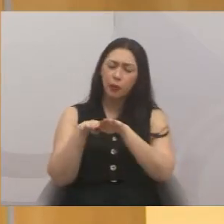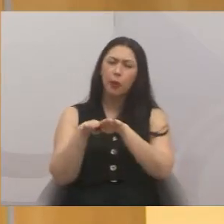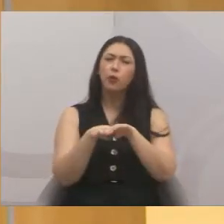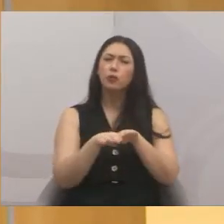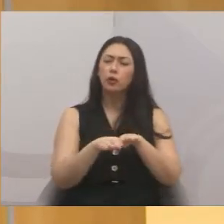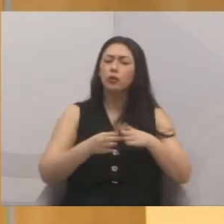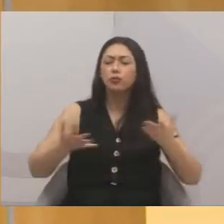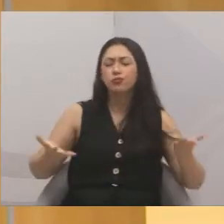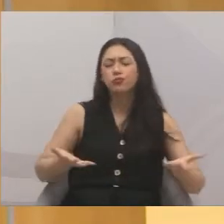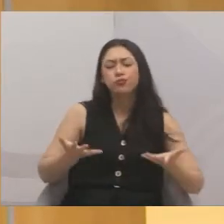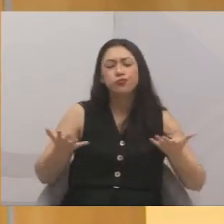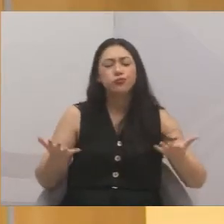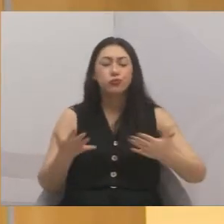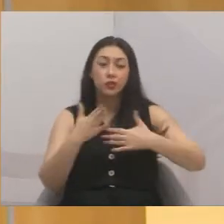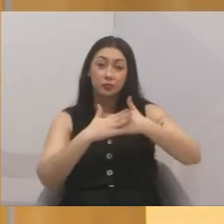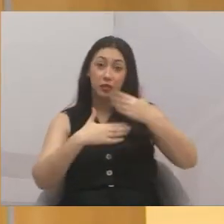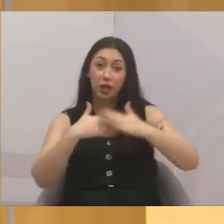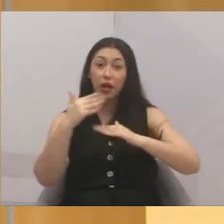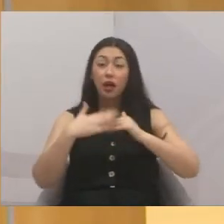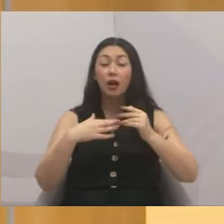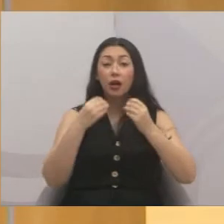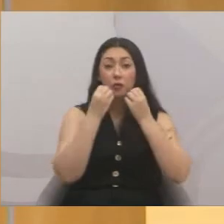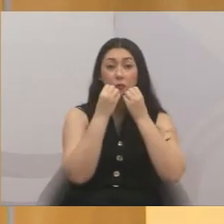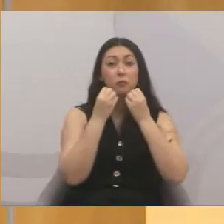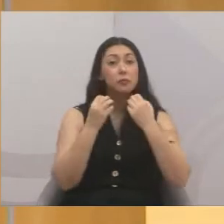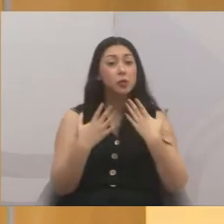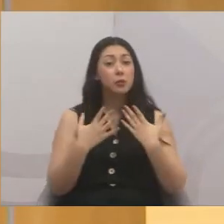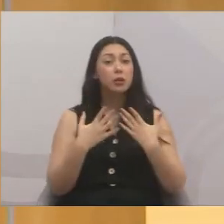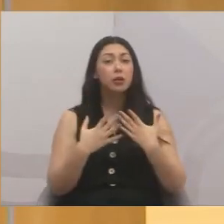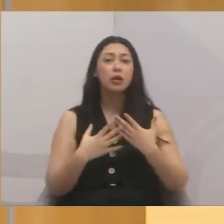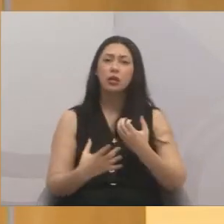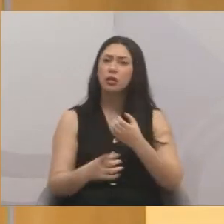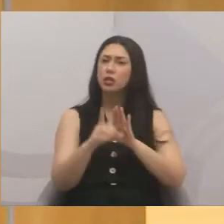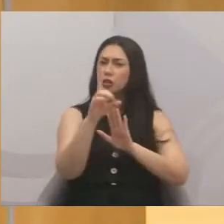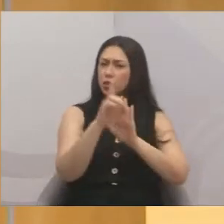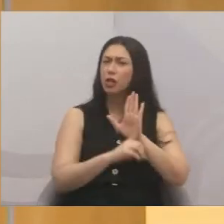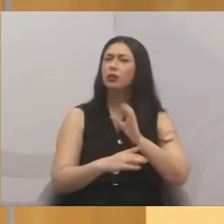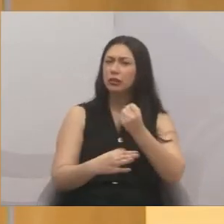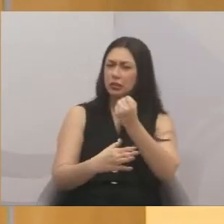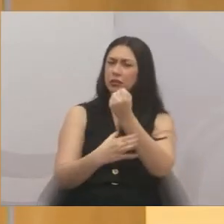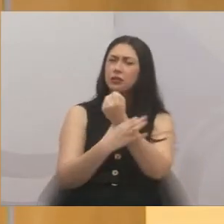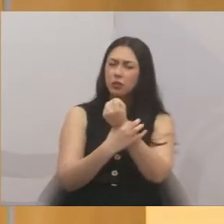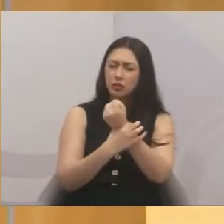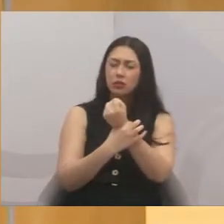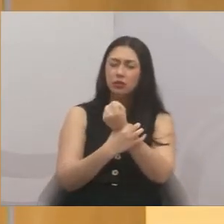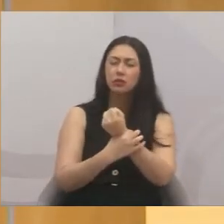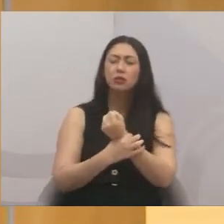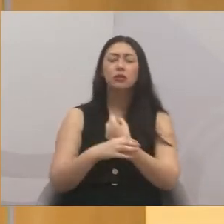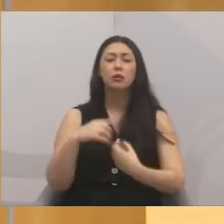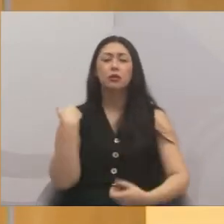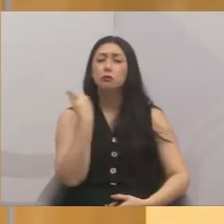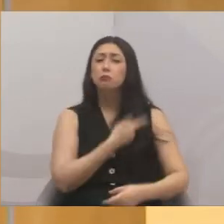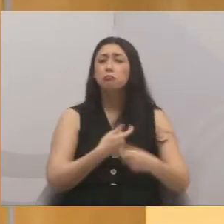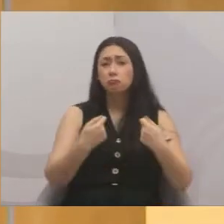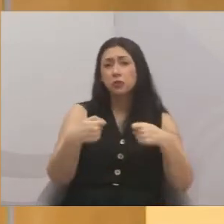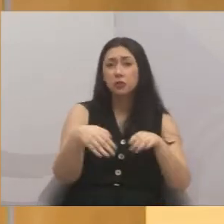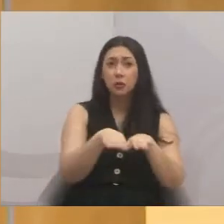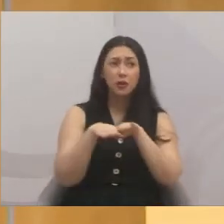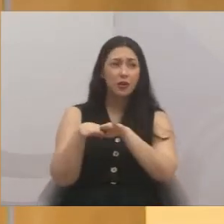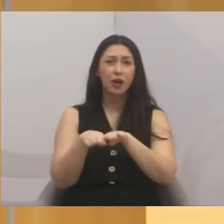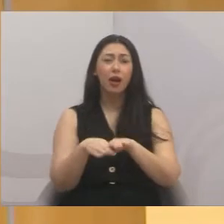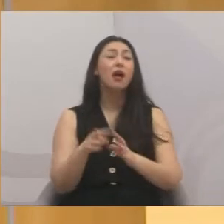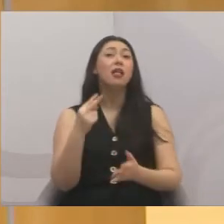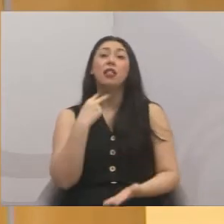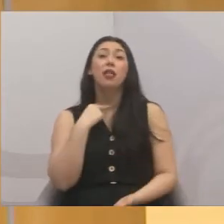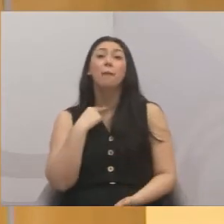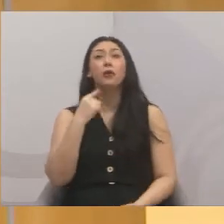ações positivas e para que a gente garanta direitos. É preciso que todos nós sejamos iguais. É inadmissível pensar